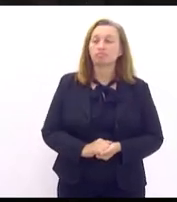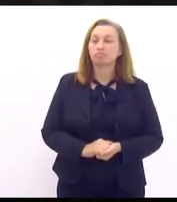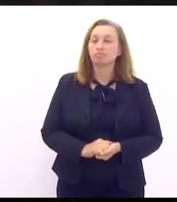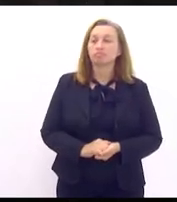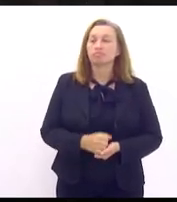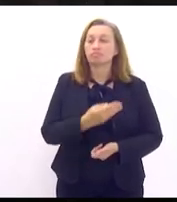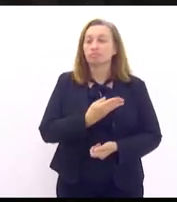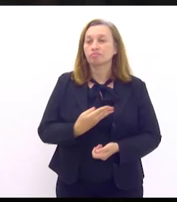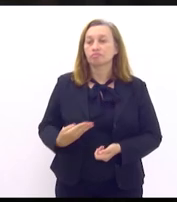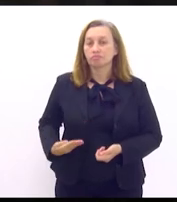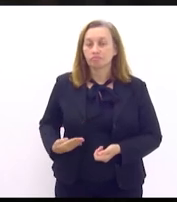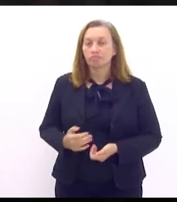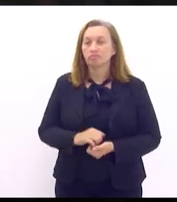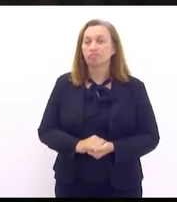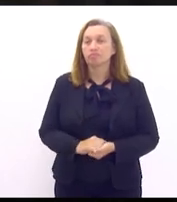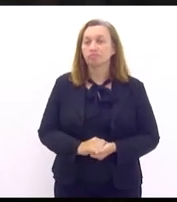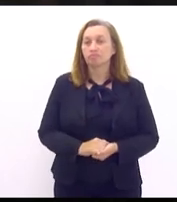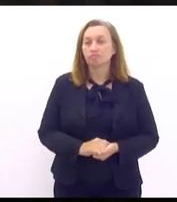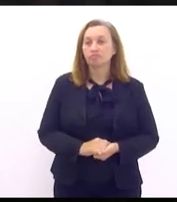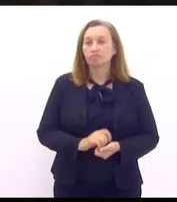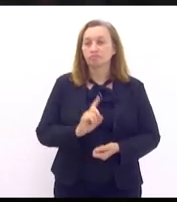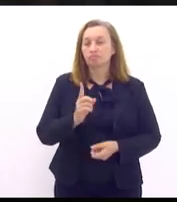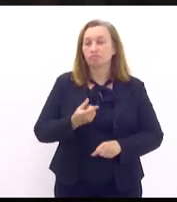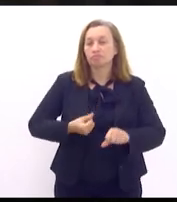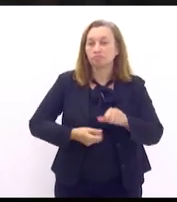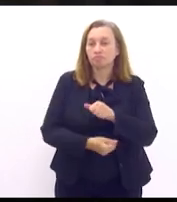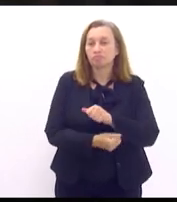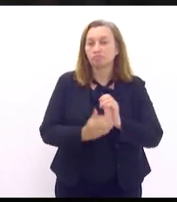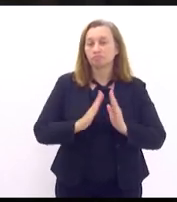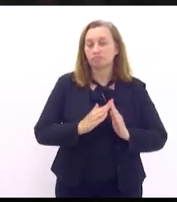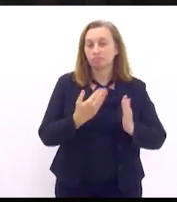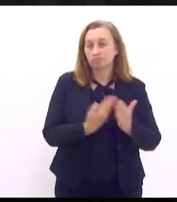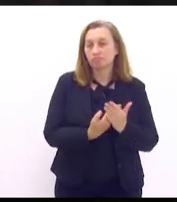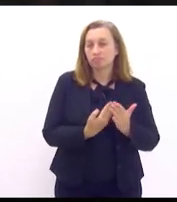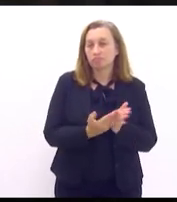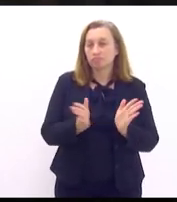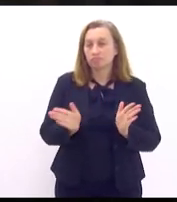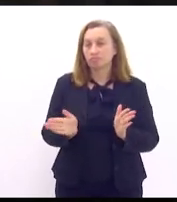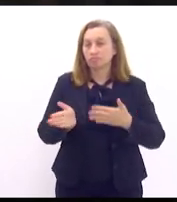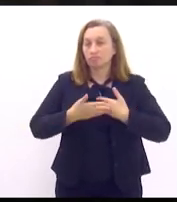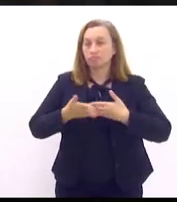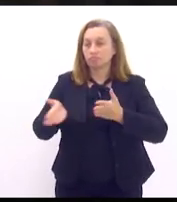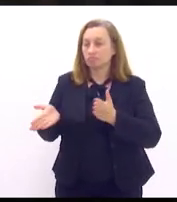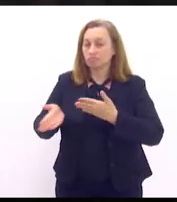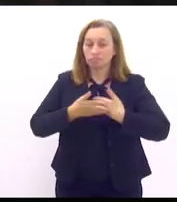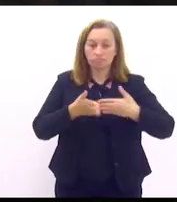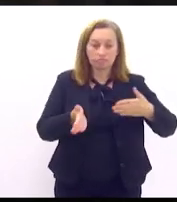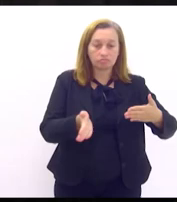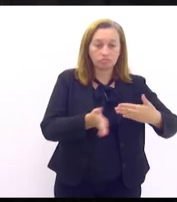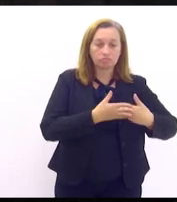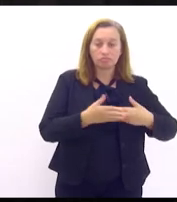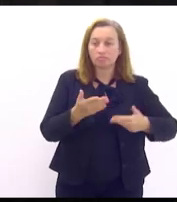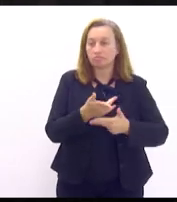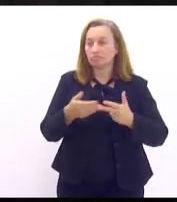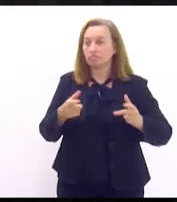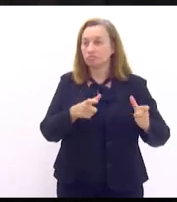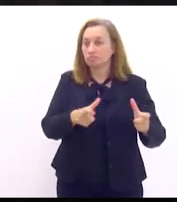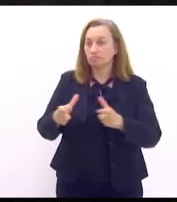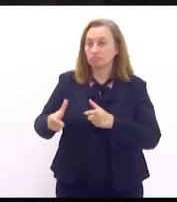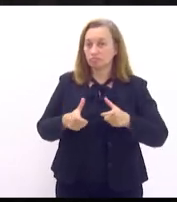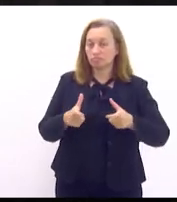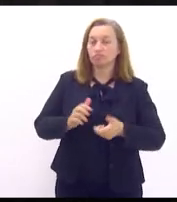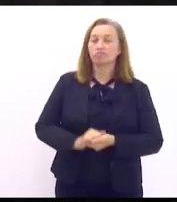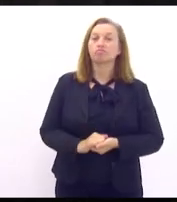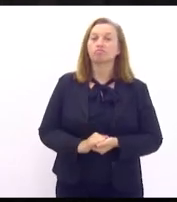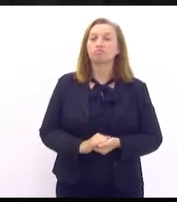o governador que não investe em escolas, que fecha diversos espaços,